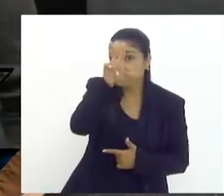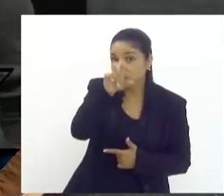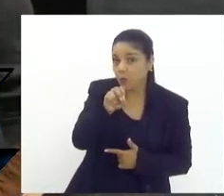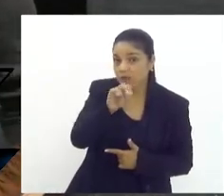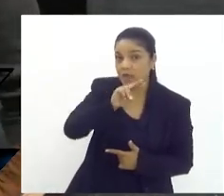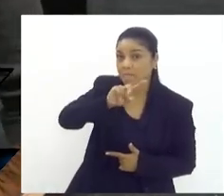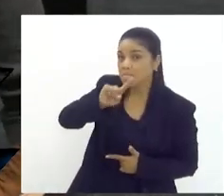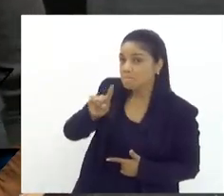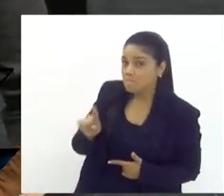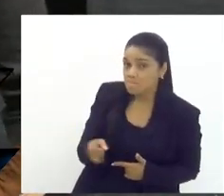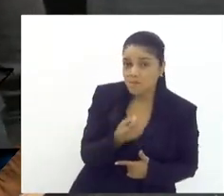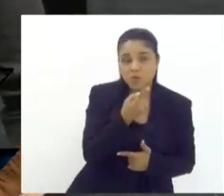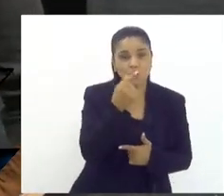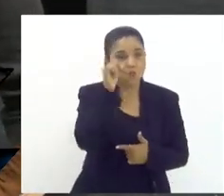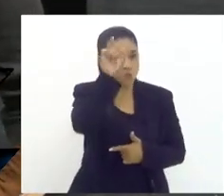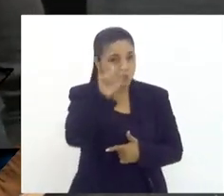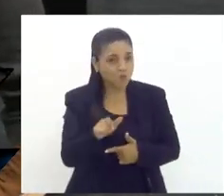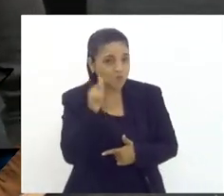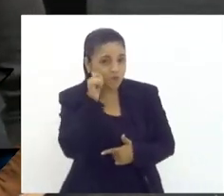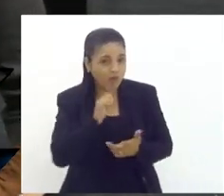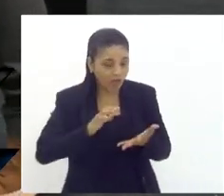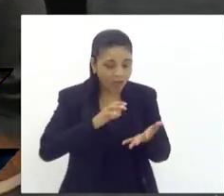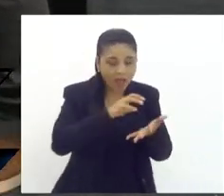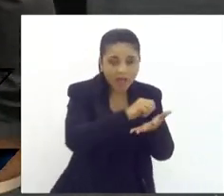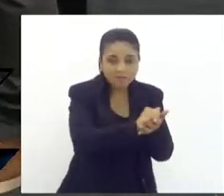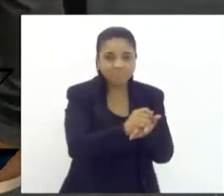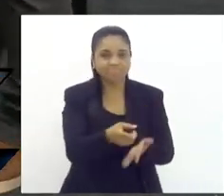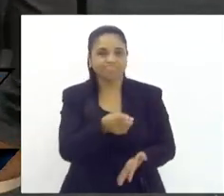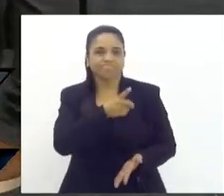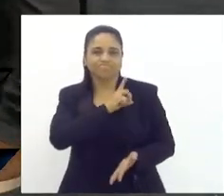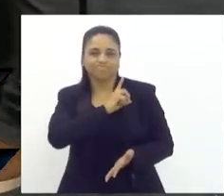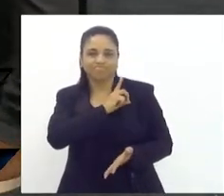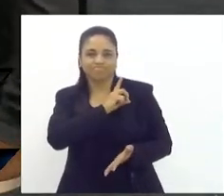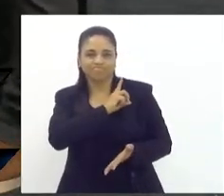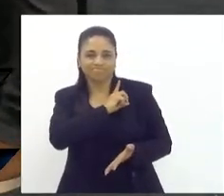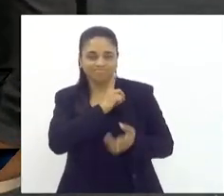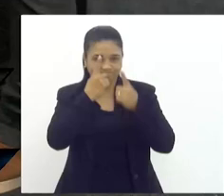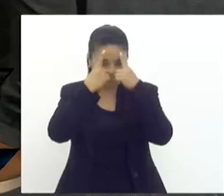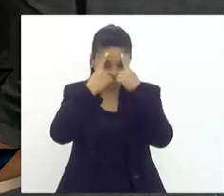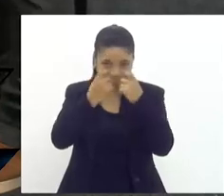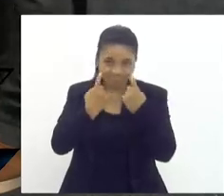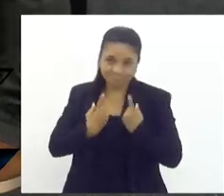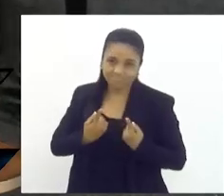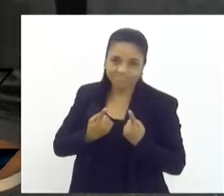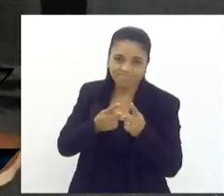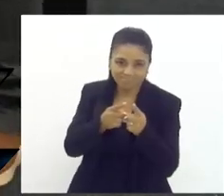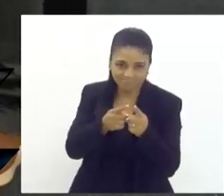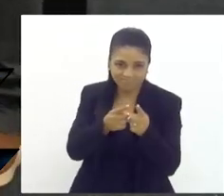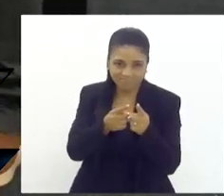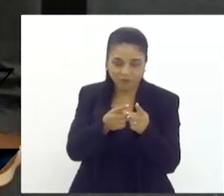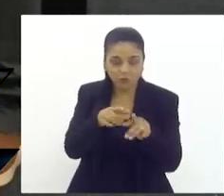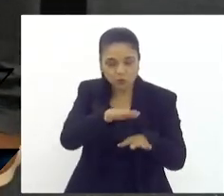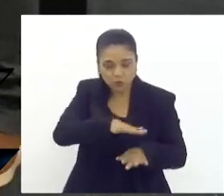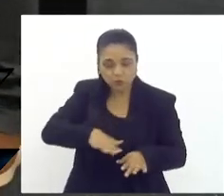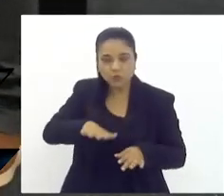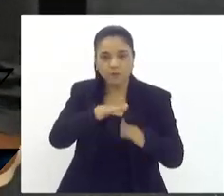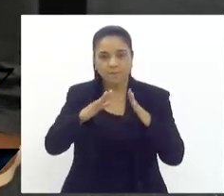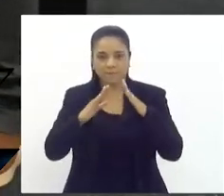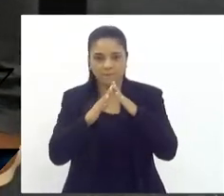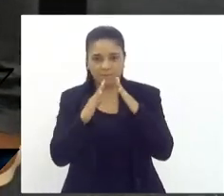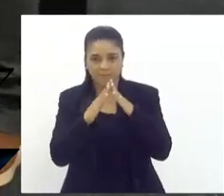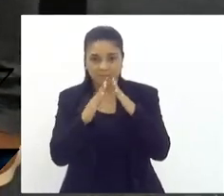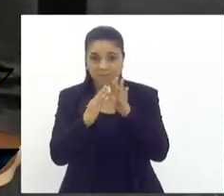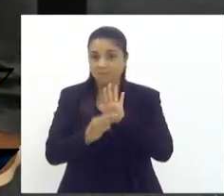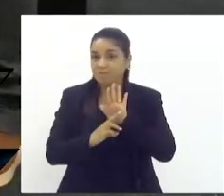que registraram boletins de ocorrência das agressões sofridas em ambientes domésticos isso